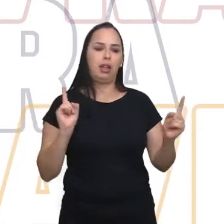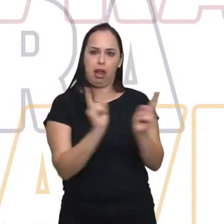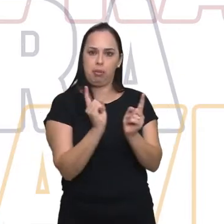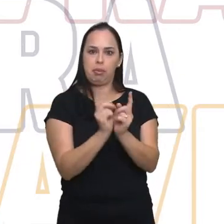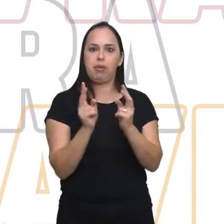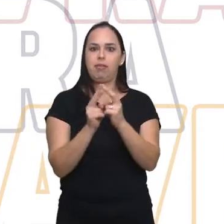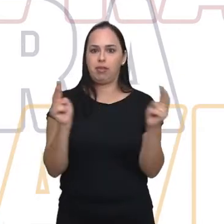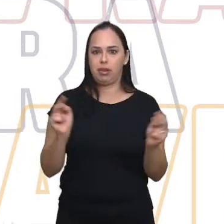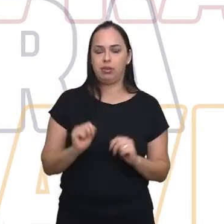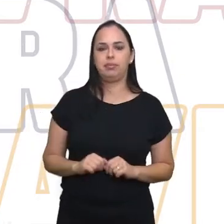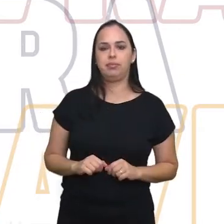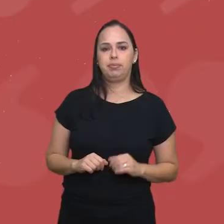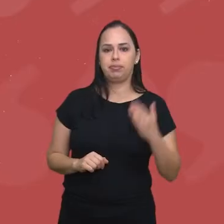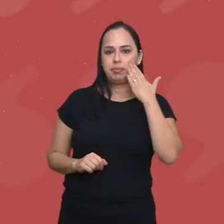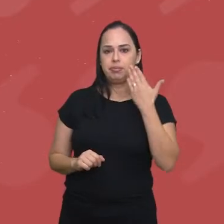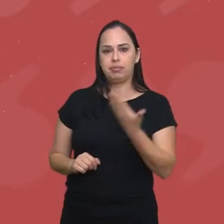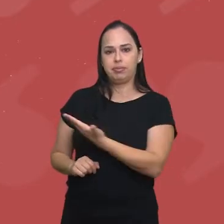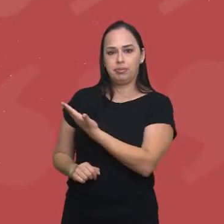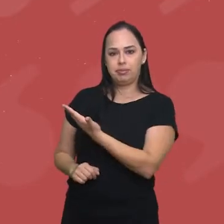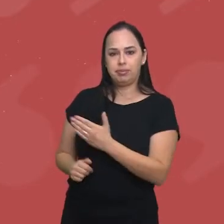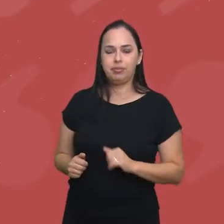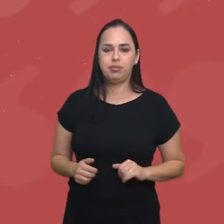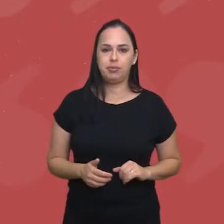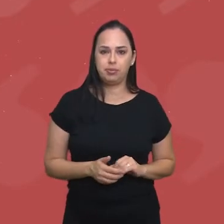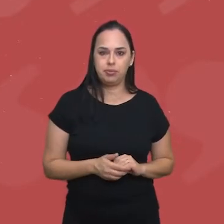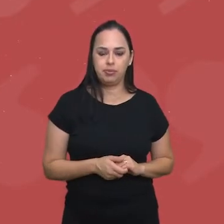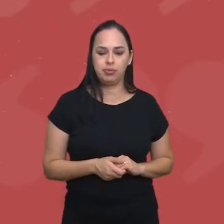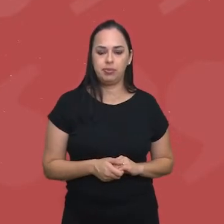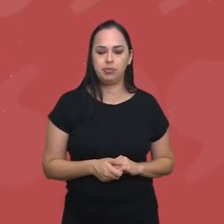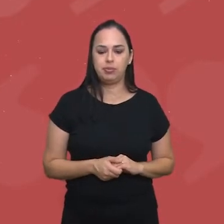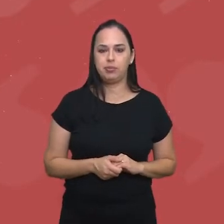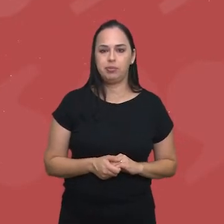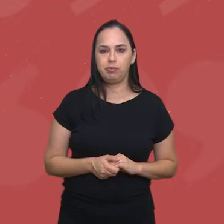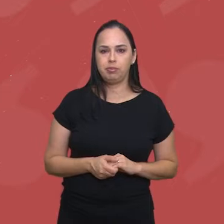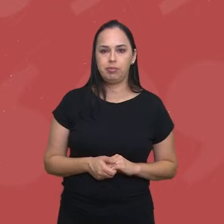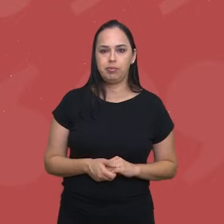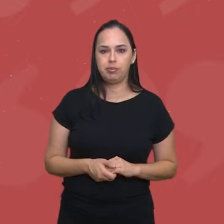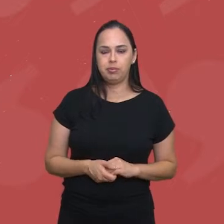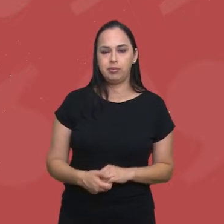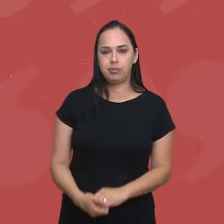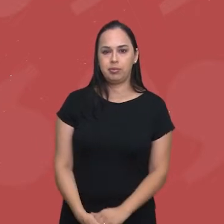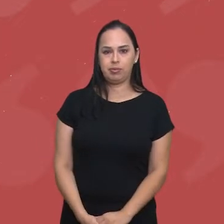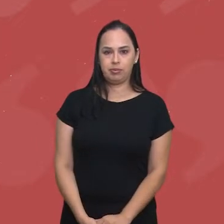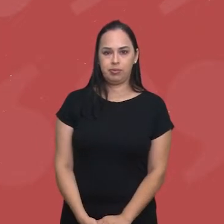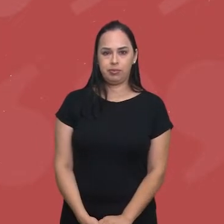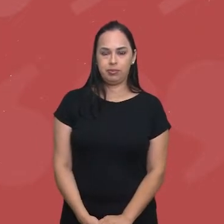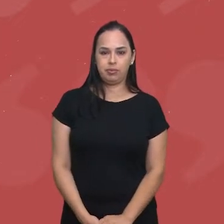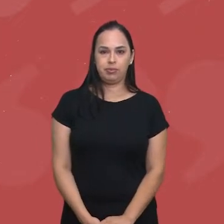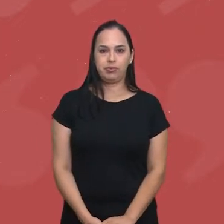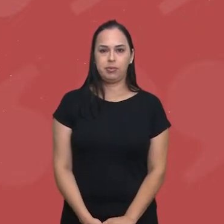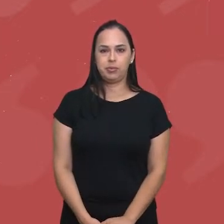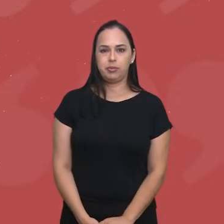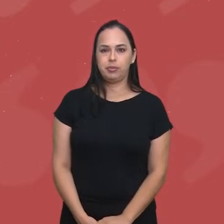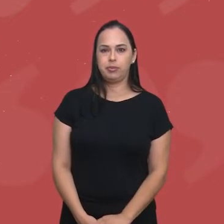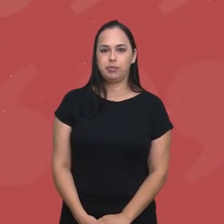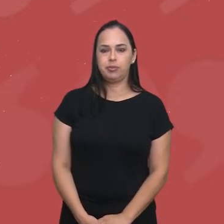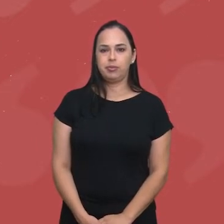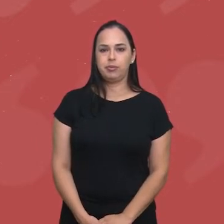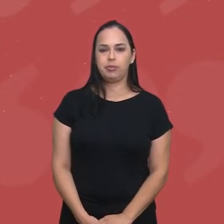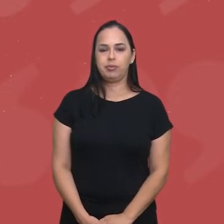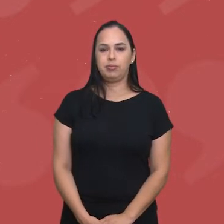ele não deixa de ser atendido. De que forma o atendimento psicossocial oferecido pela ONG